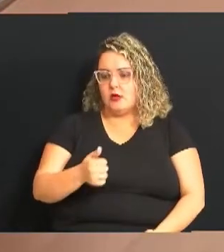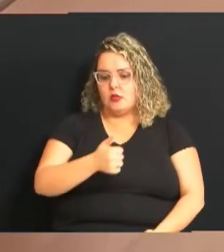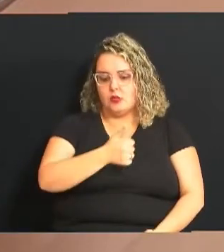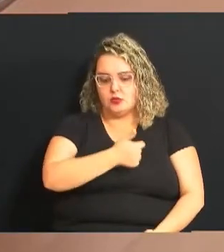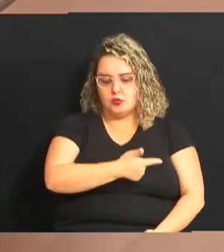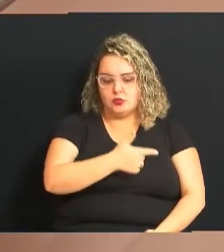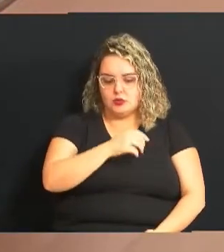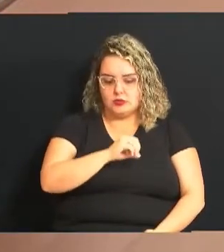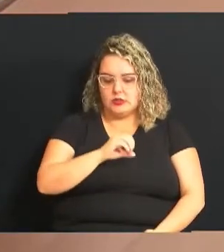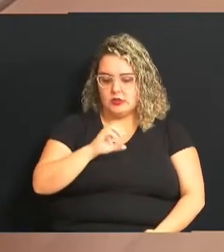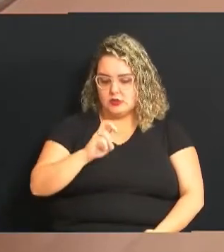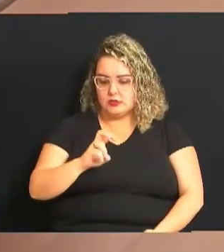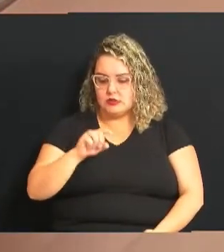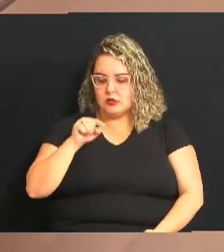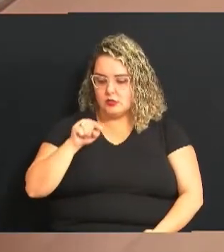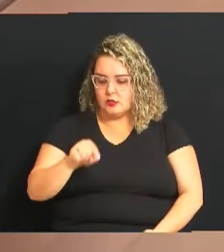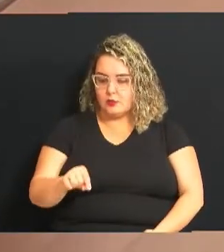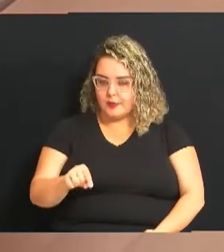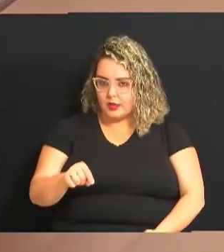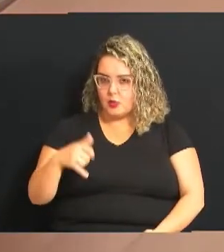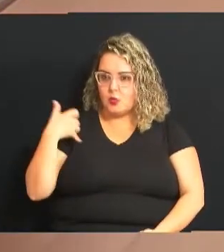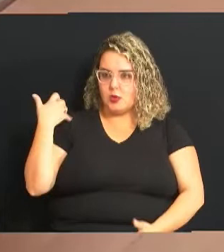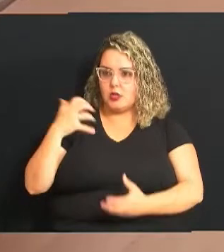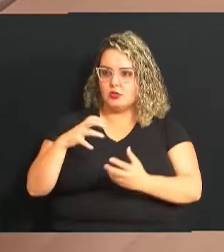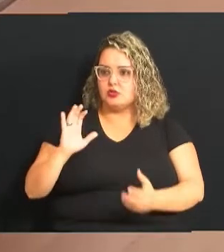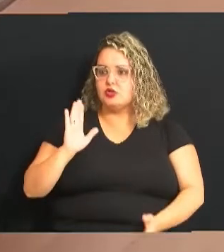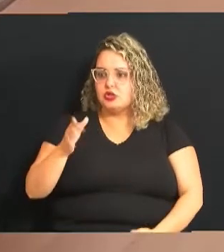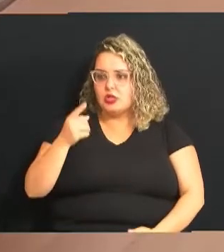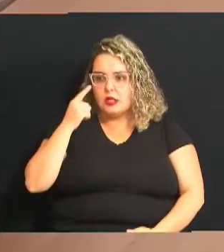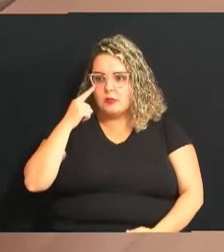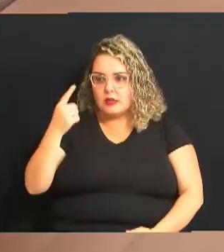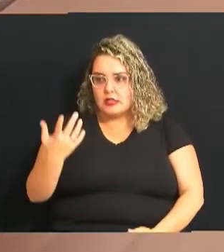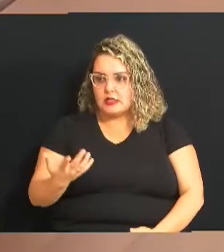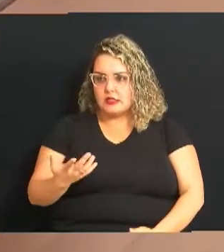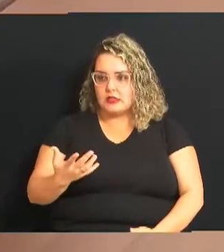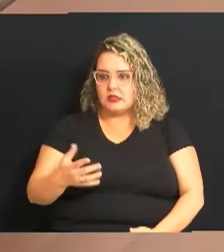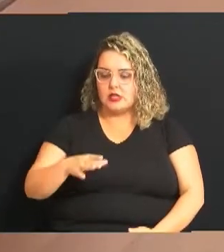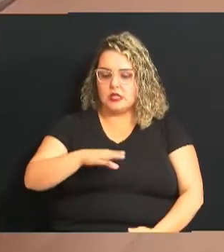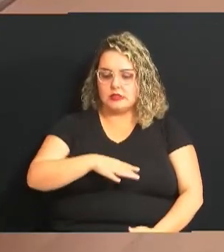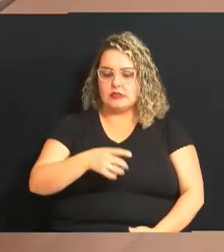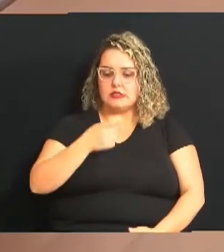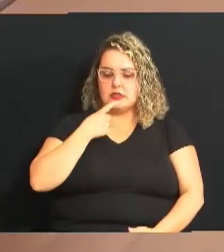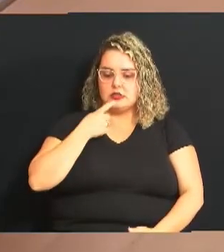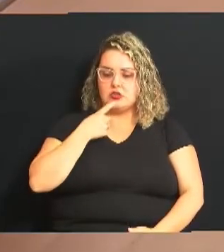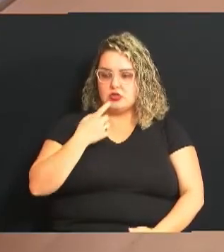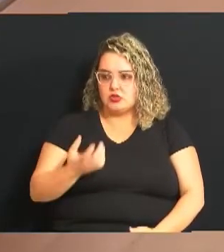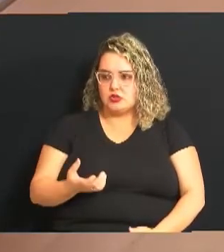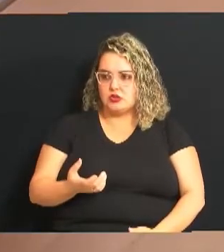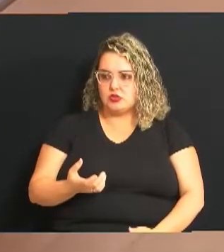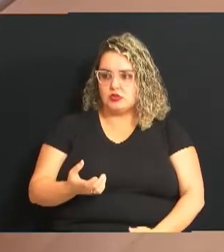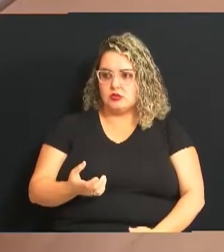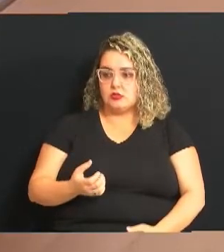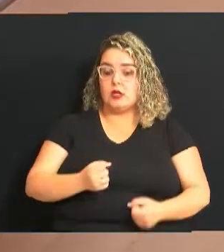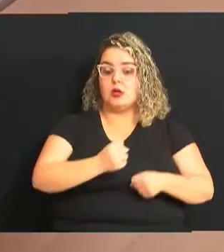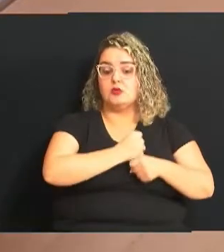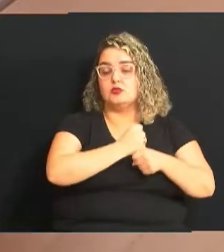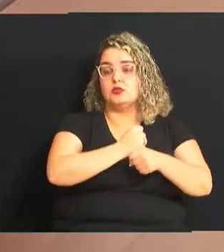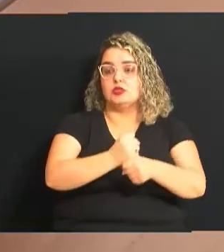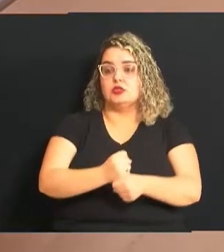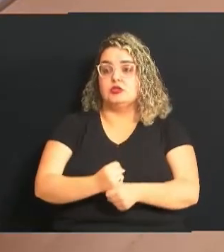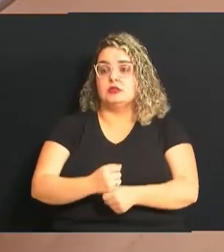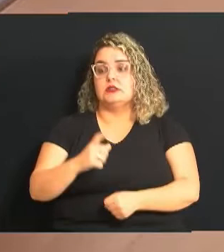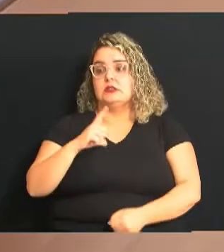mil idosos em Campinas. Vocês já pensaram, olha, em Campinas, daqui X anos, o ideal é que nós